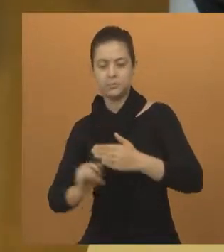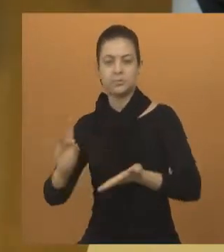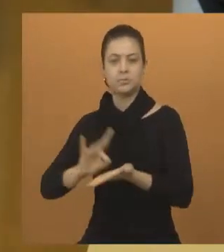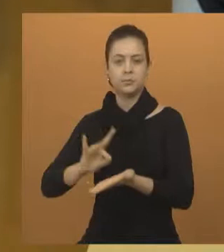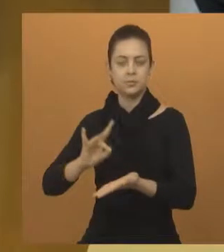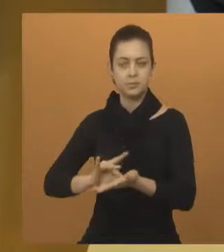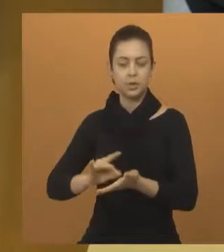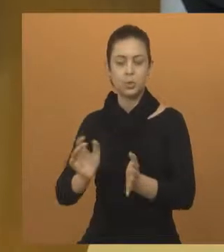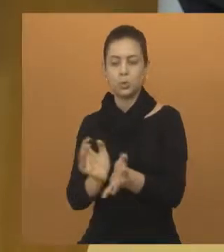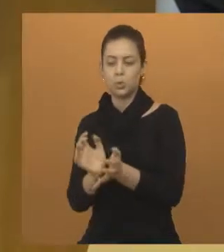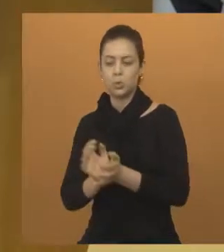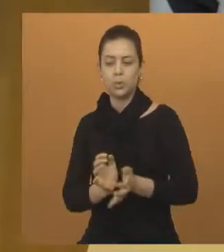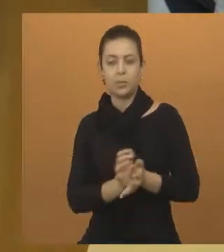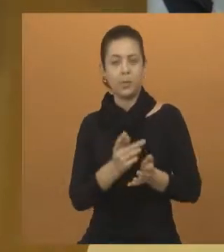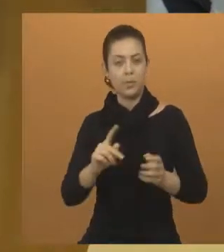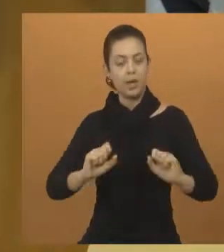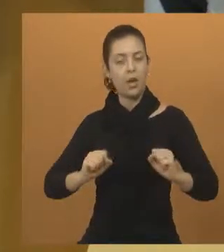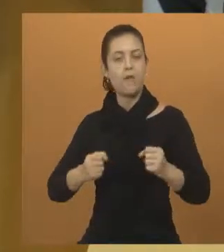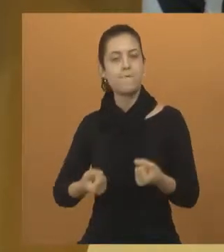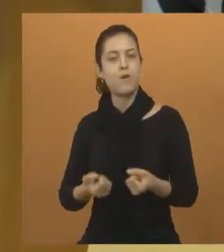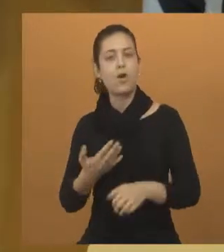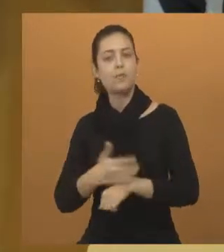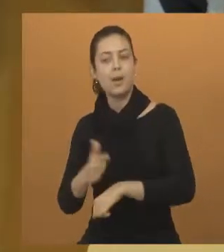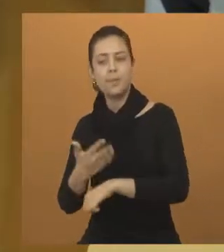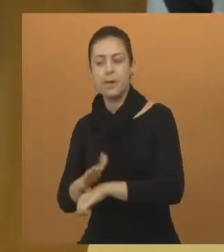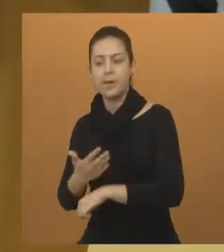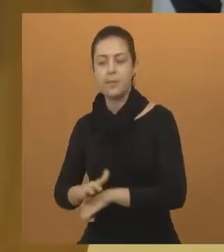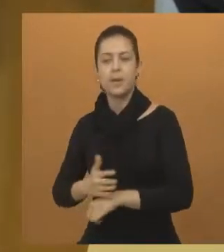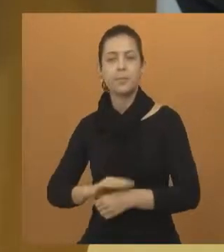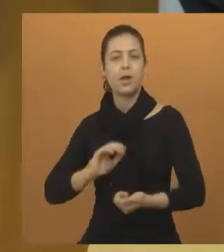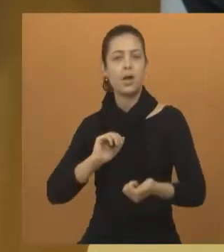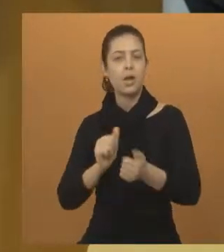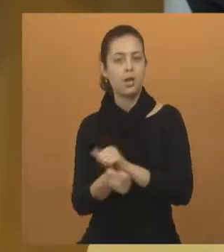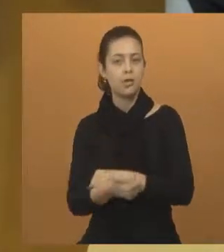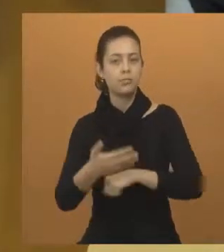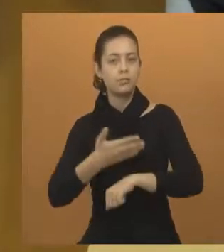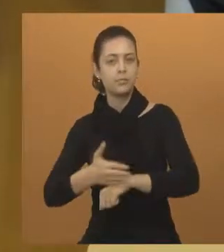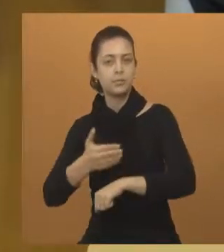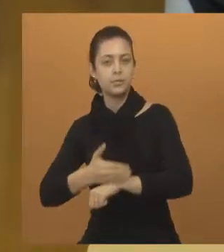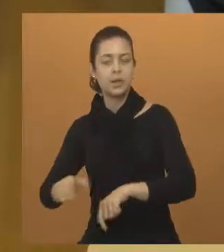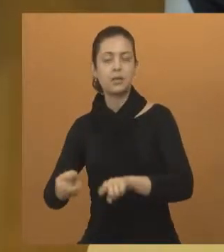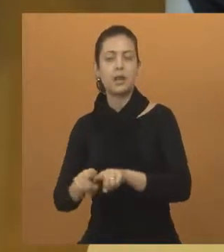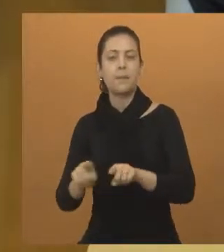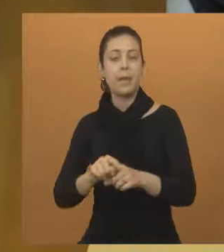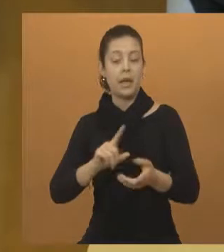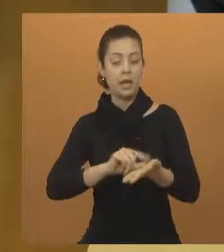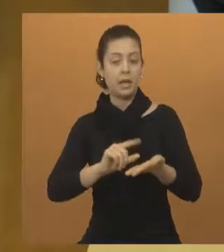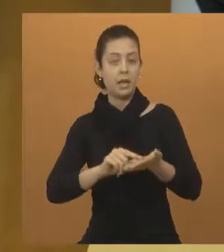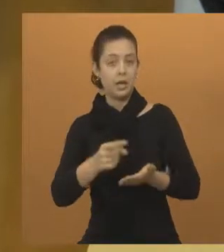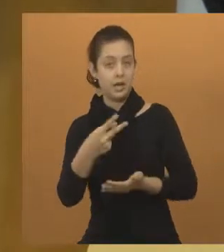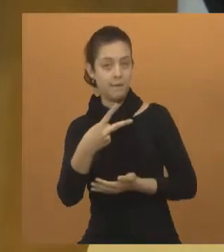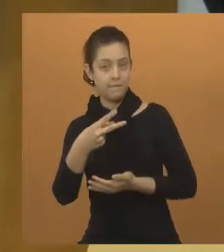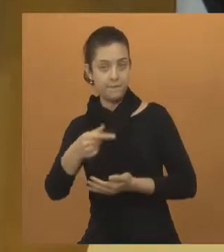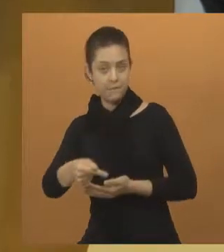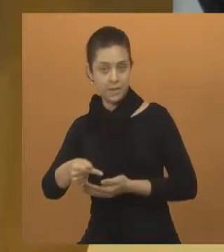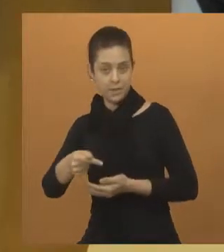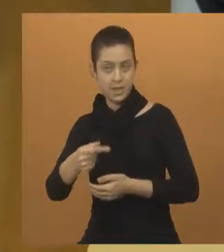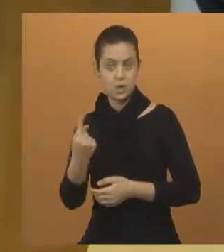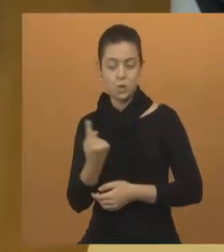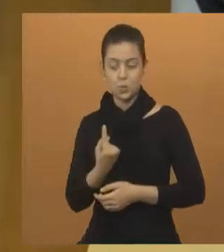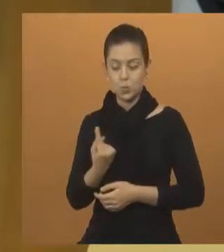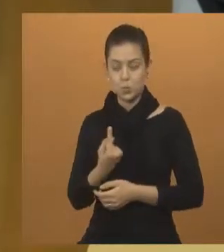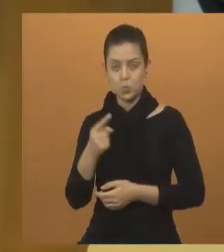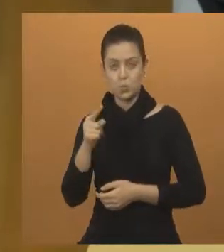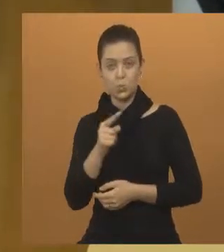do município dedicados às práticas esportivas. Prevê ainda, em seu artigo 27, inciso 1,